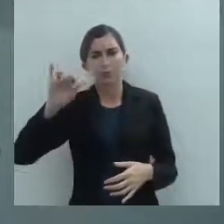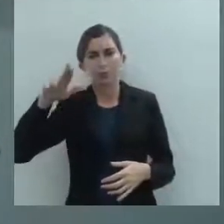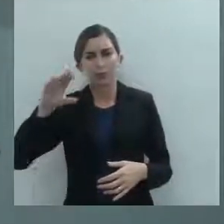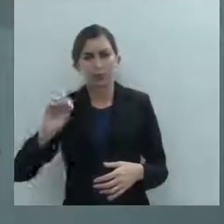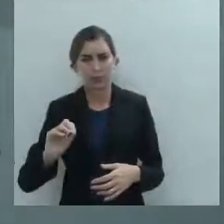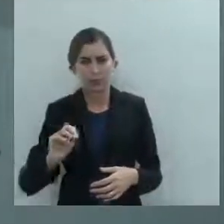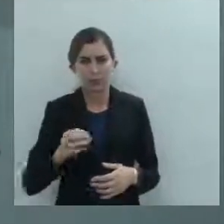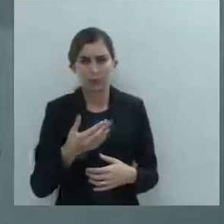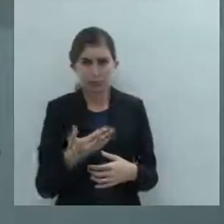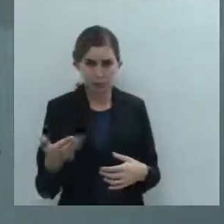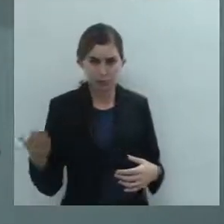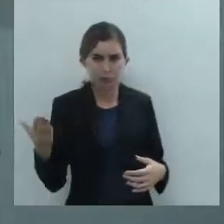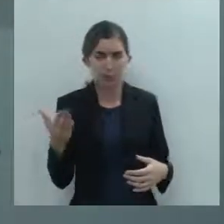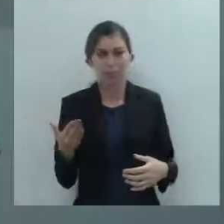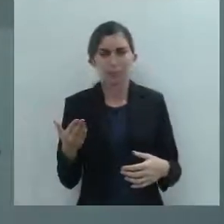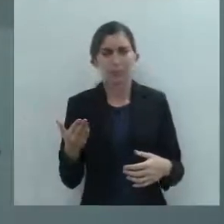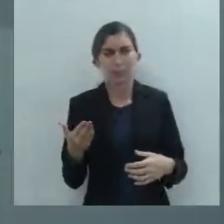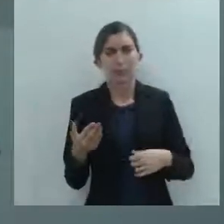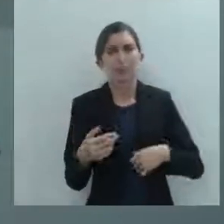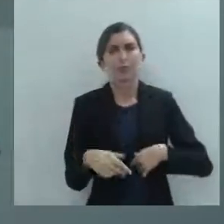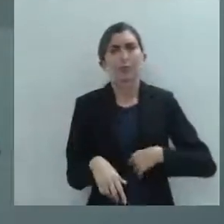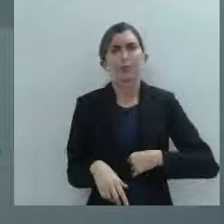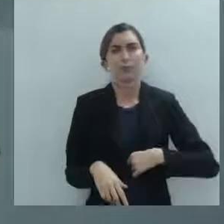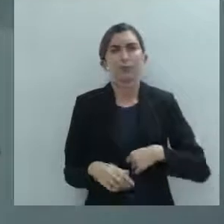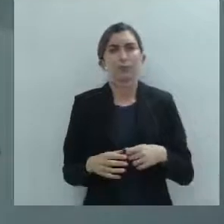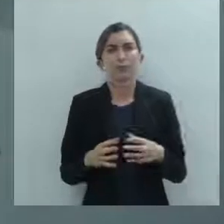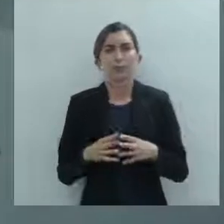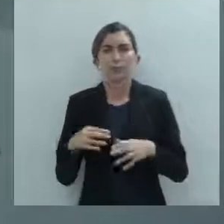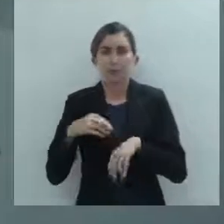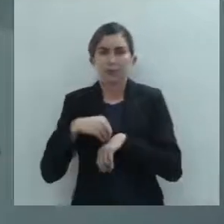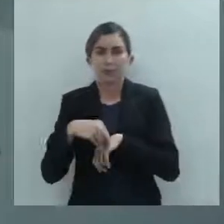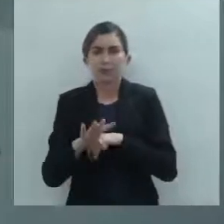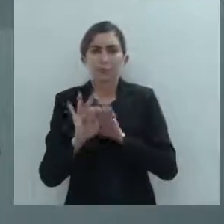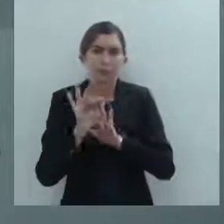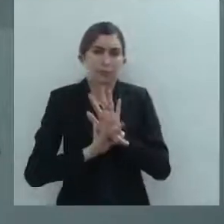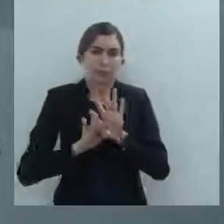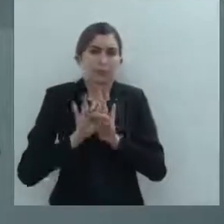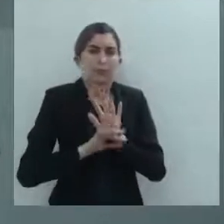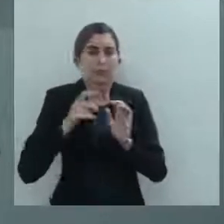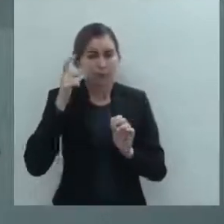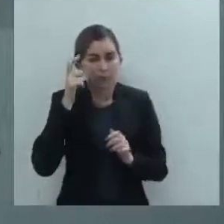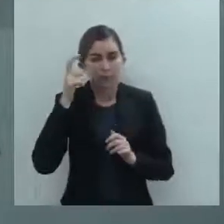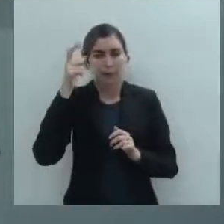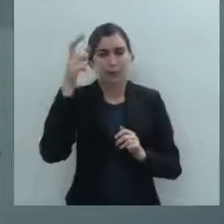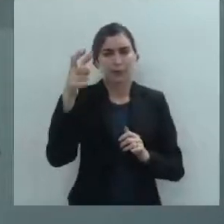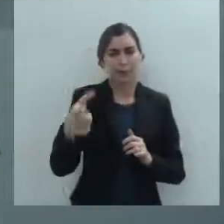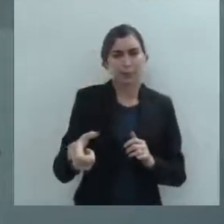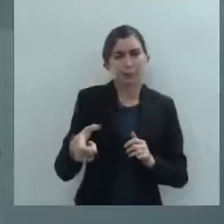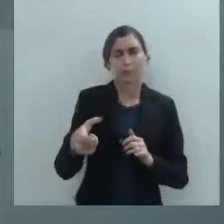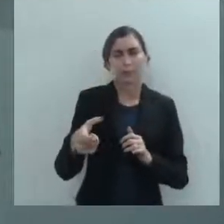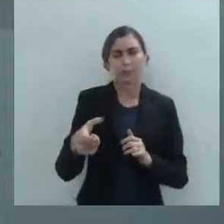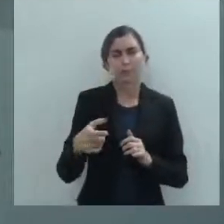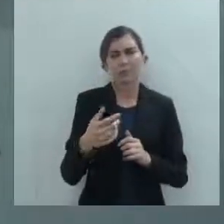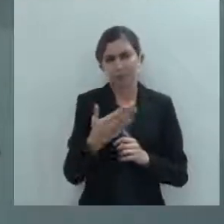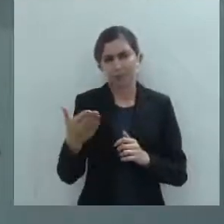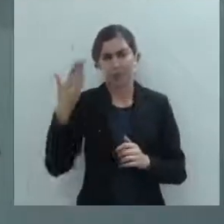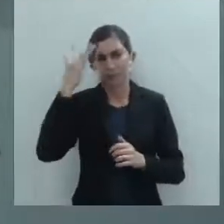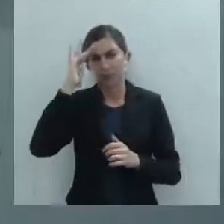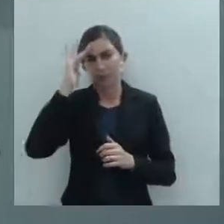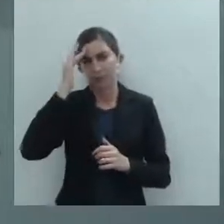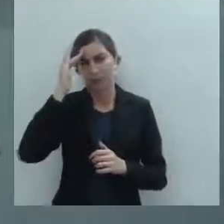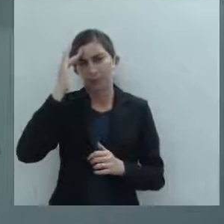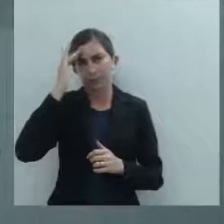ou mais claro para vocês agora bacana eu trouxe um texto muito interessante para que você possa entender